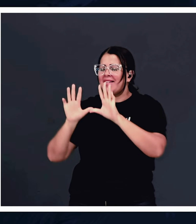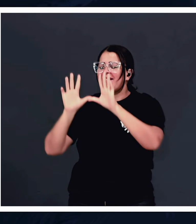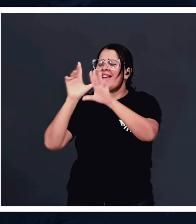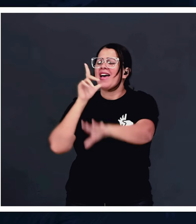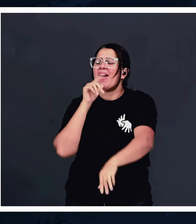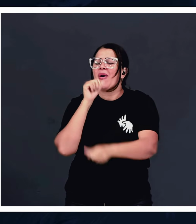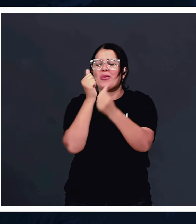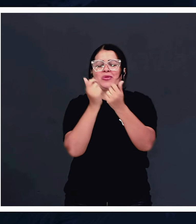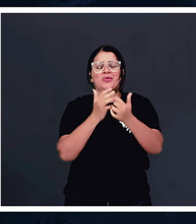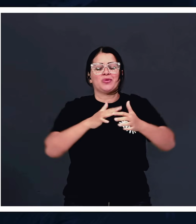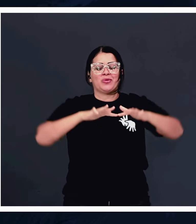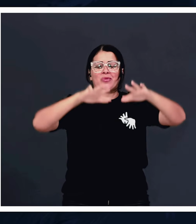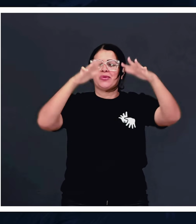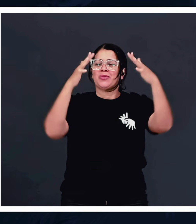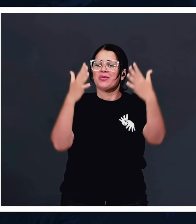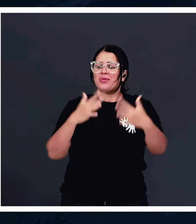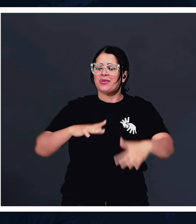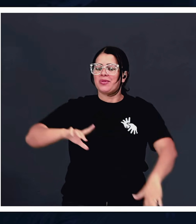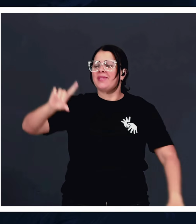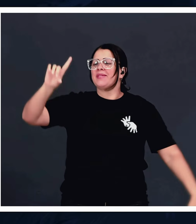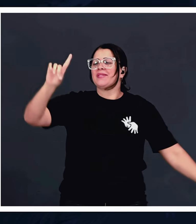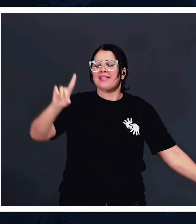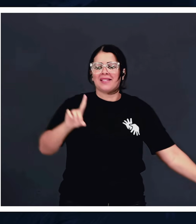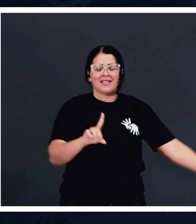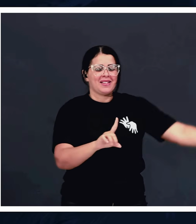sobre as águas tu